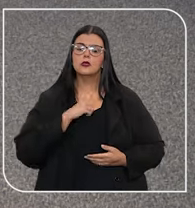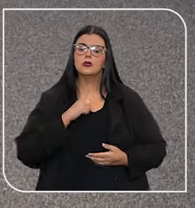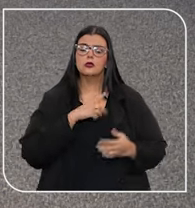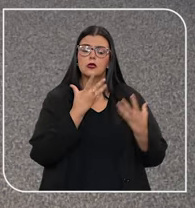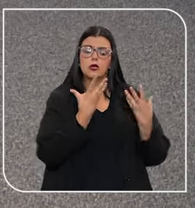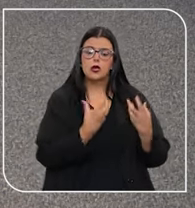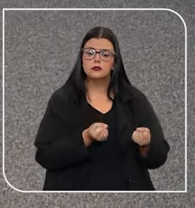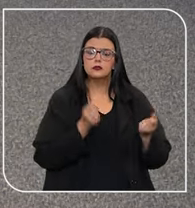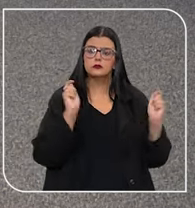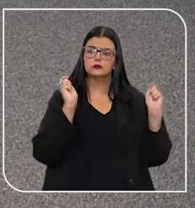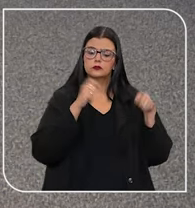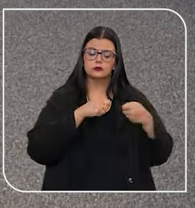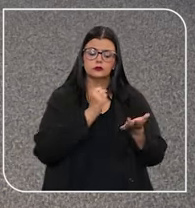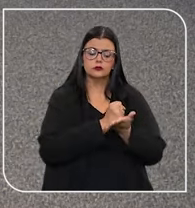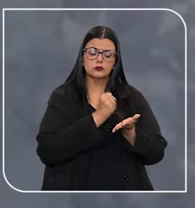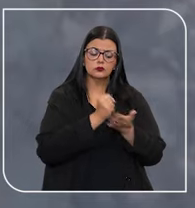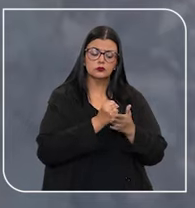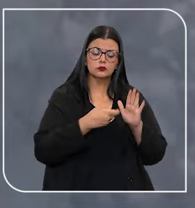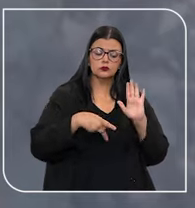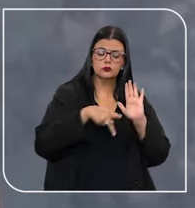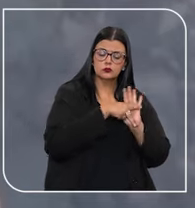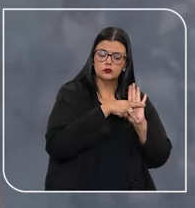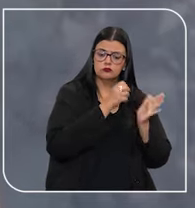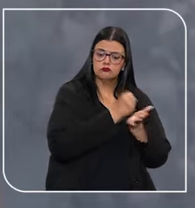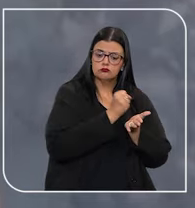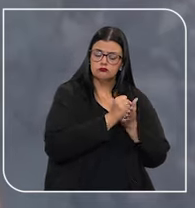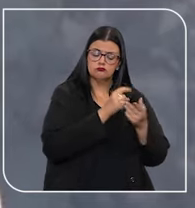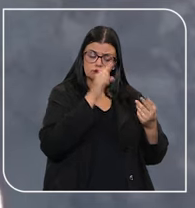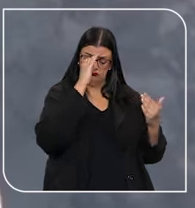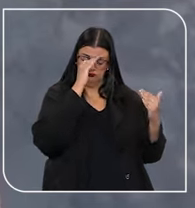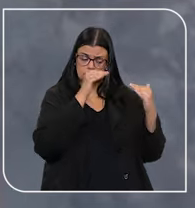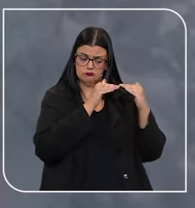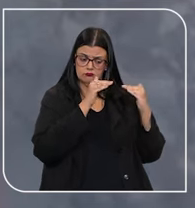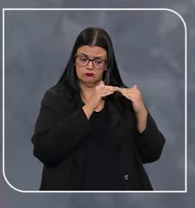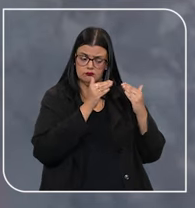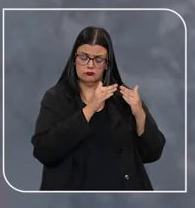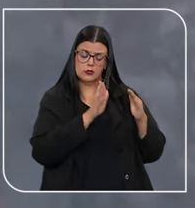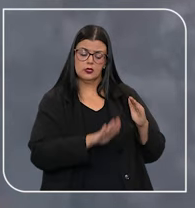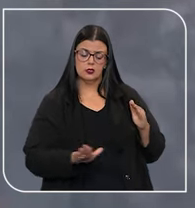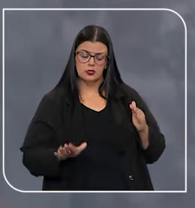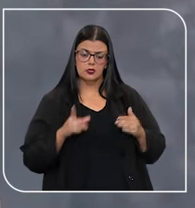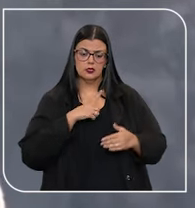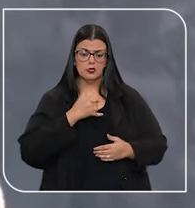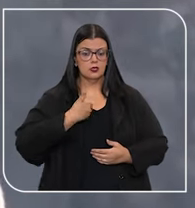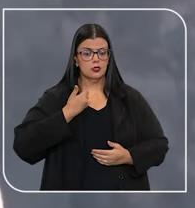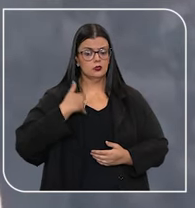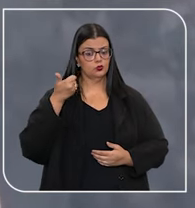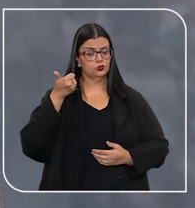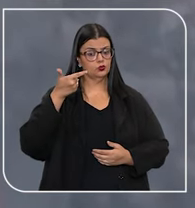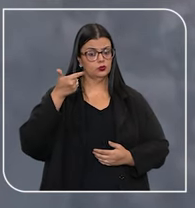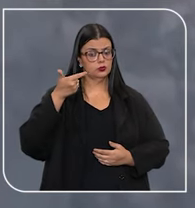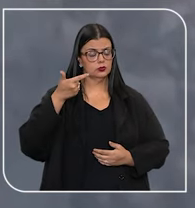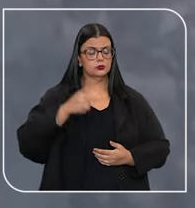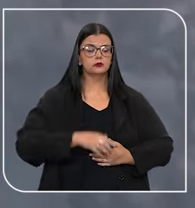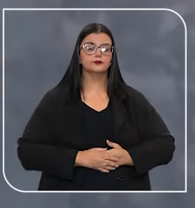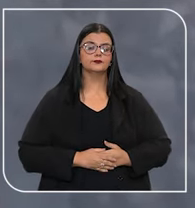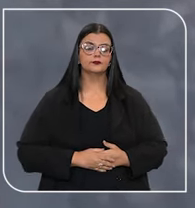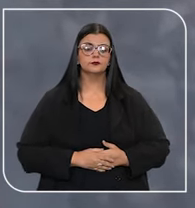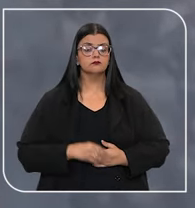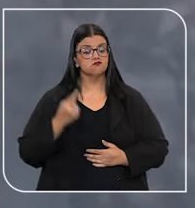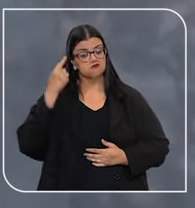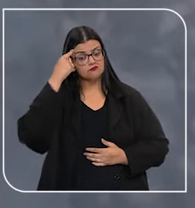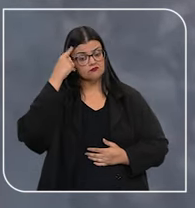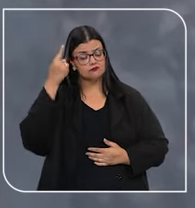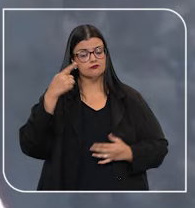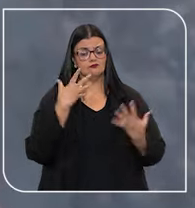paternidade eu posso reconhecer a sua stividade direto no cartório desde que haja concordância dos ascendentes essa criança tenha no mínimo 12 anos